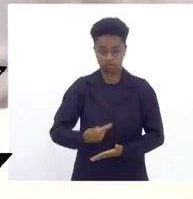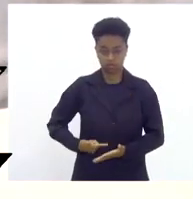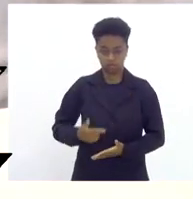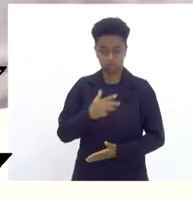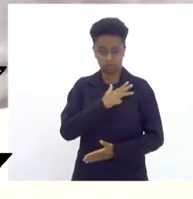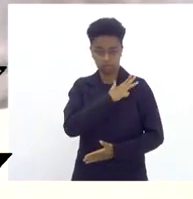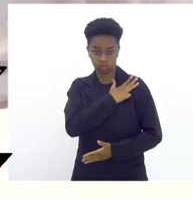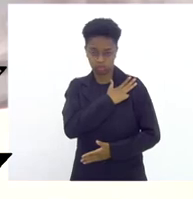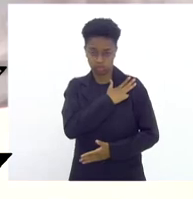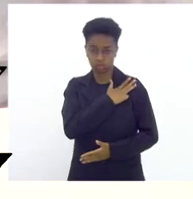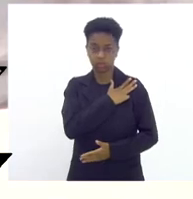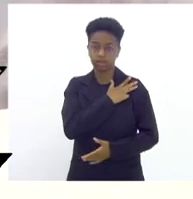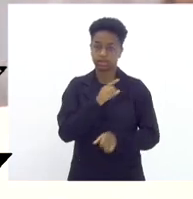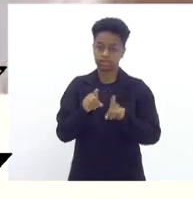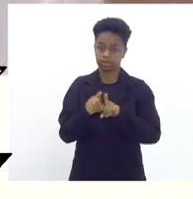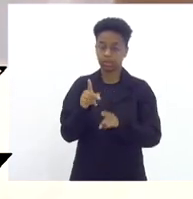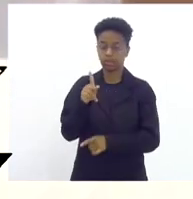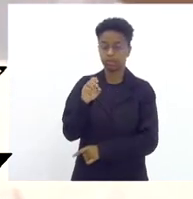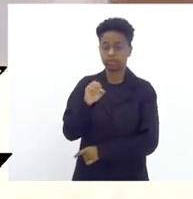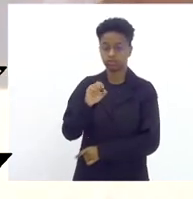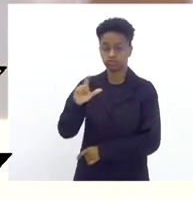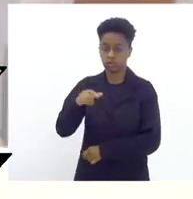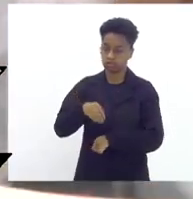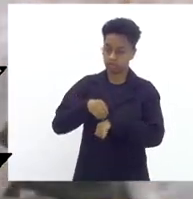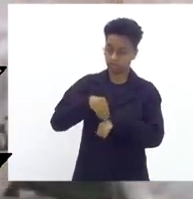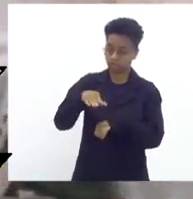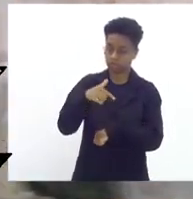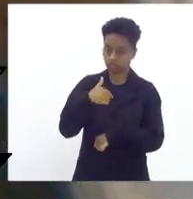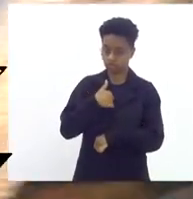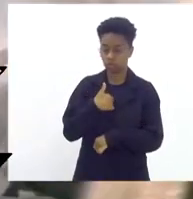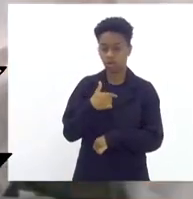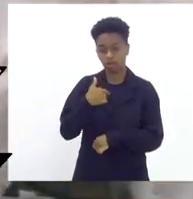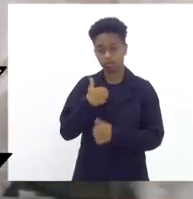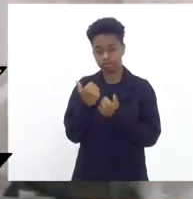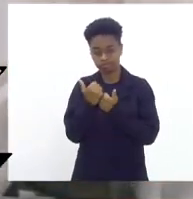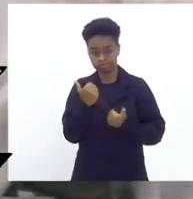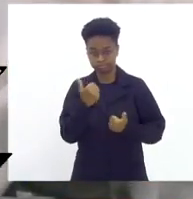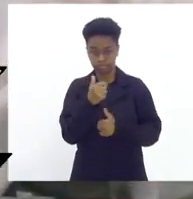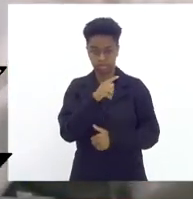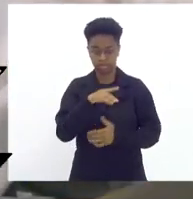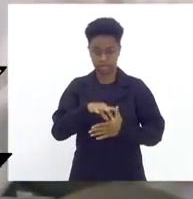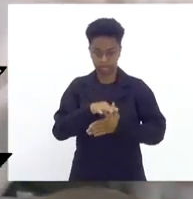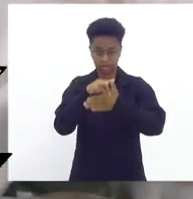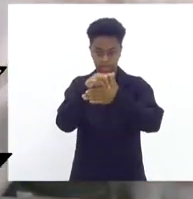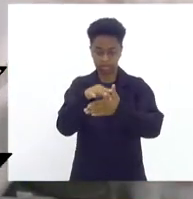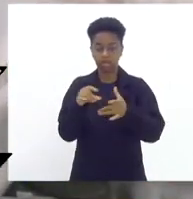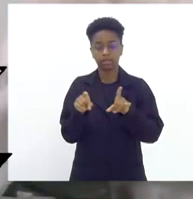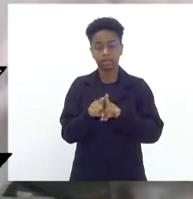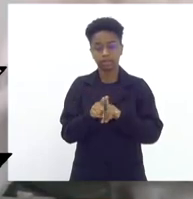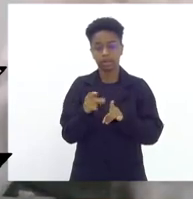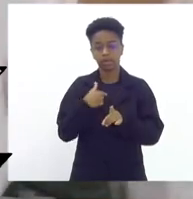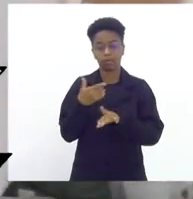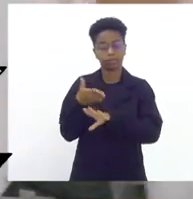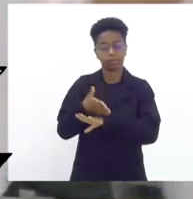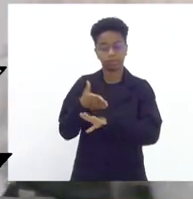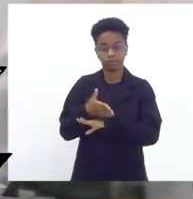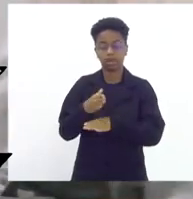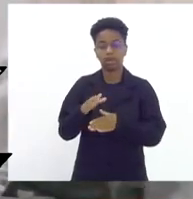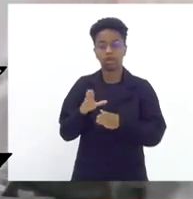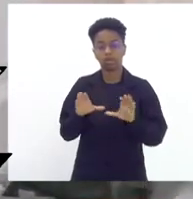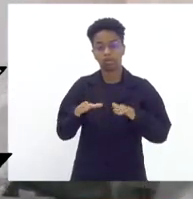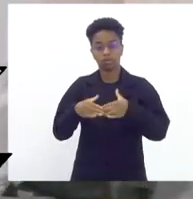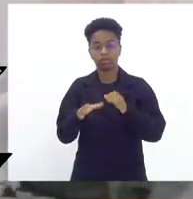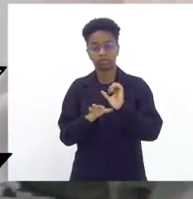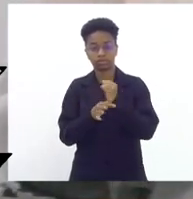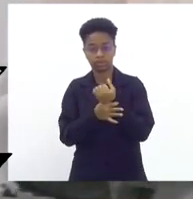Congresso indicado pelo pessoal para compor a vice liderança e também estou lá na comissão de segurança pública